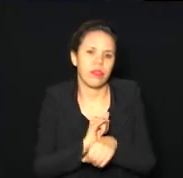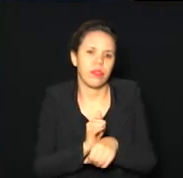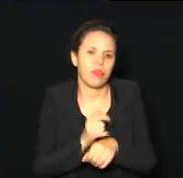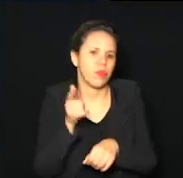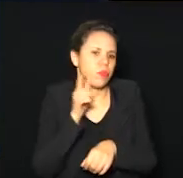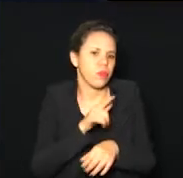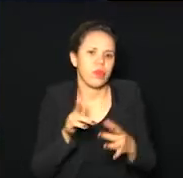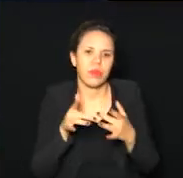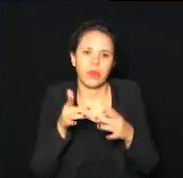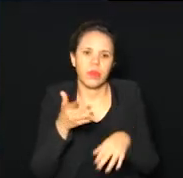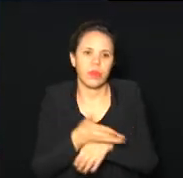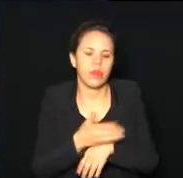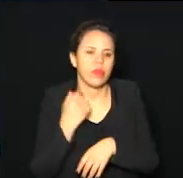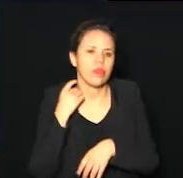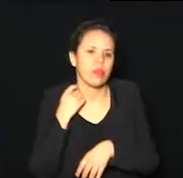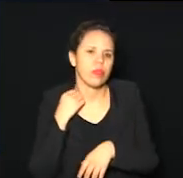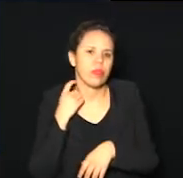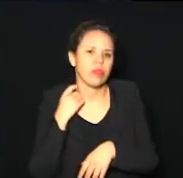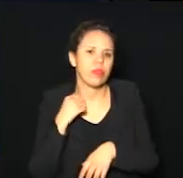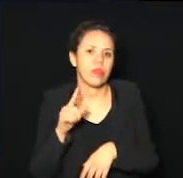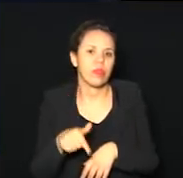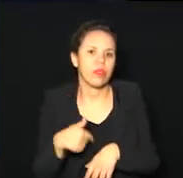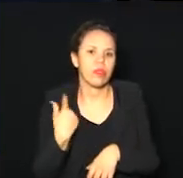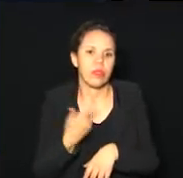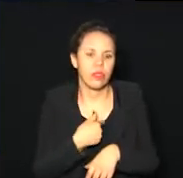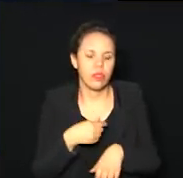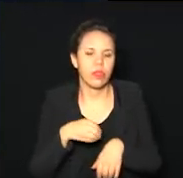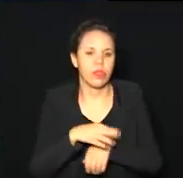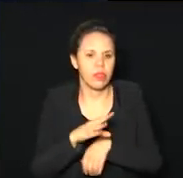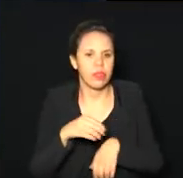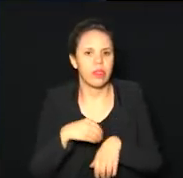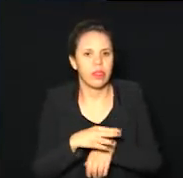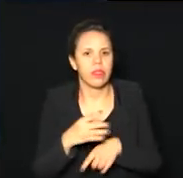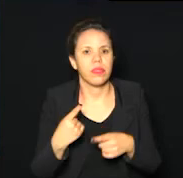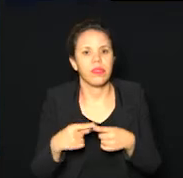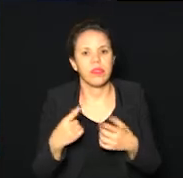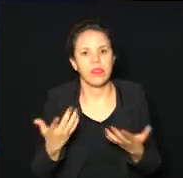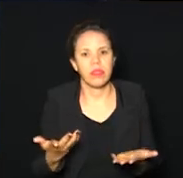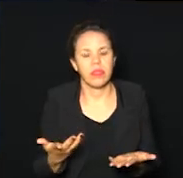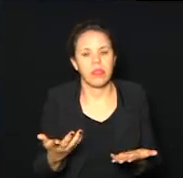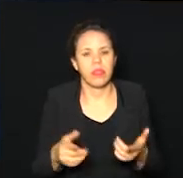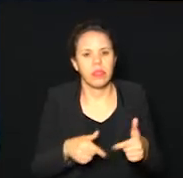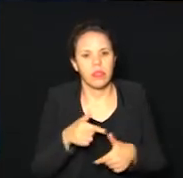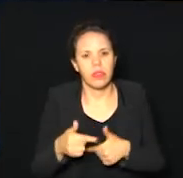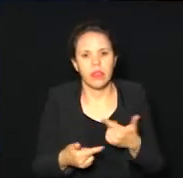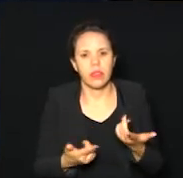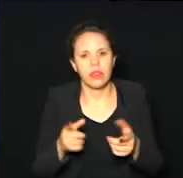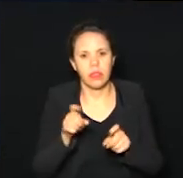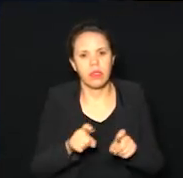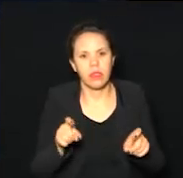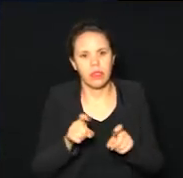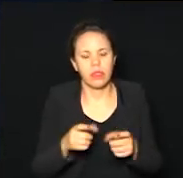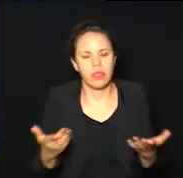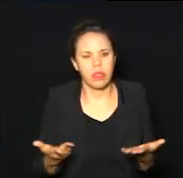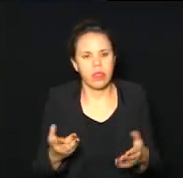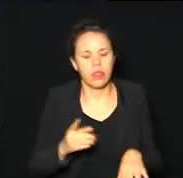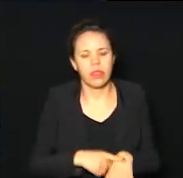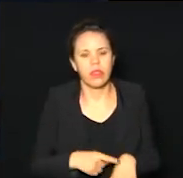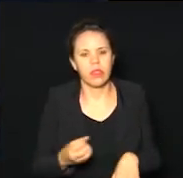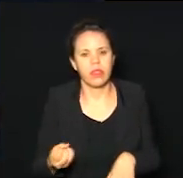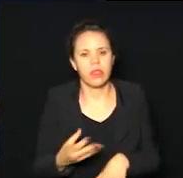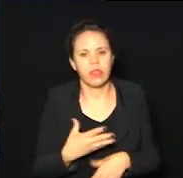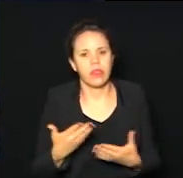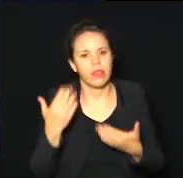consegui acessar, mas é assim que a gente vai levando, porque é assim que as atividades remotas são nesse novo momento.